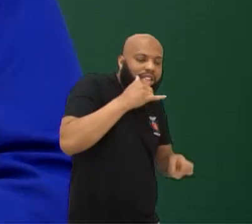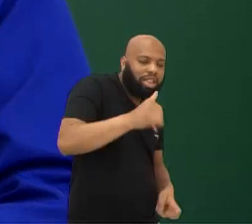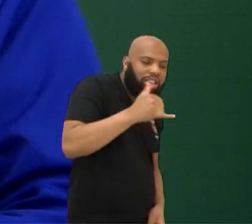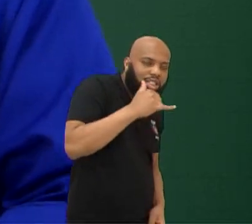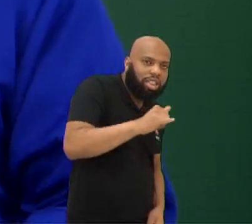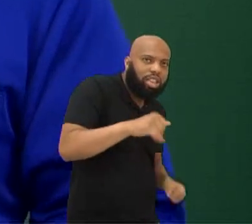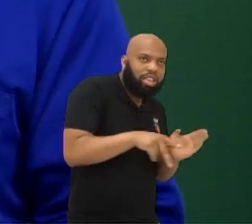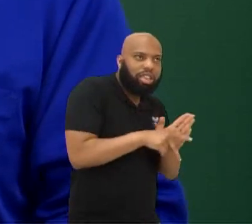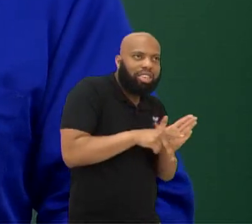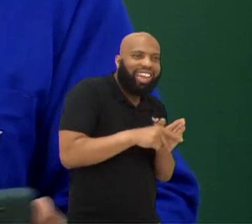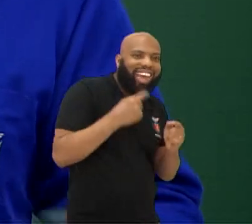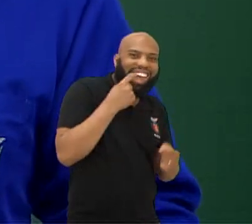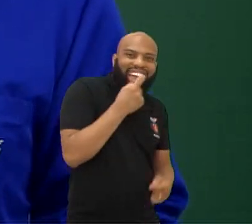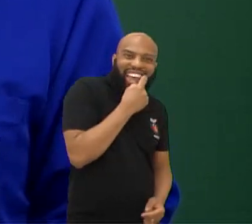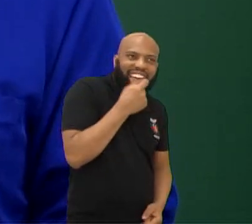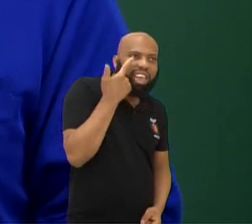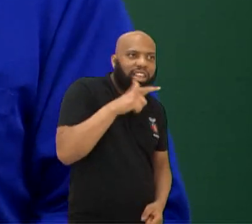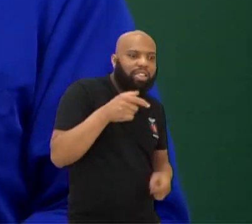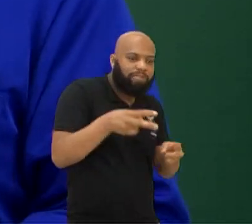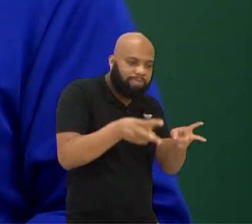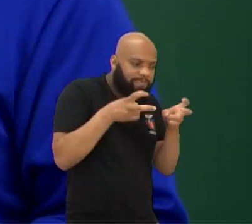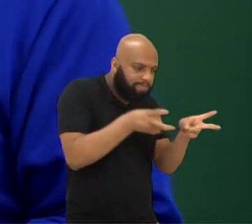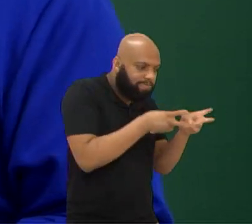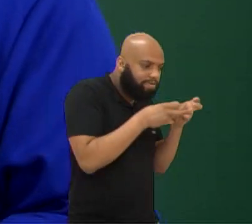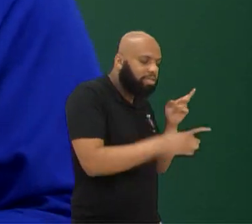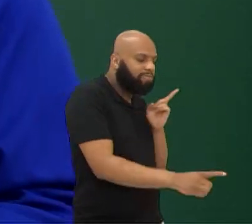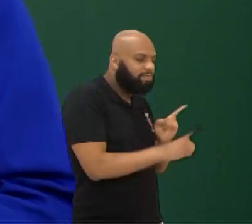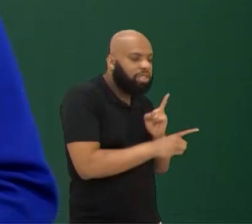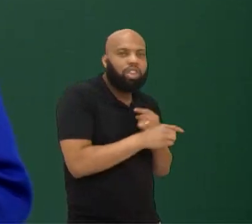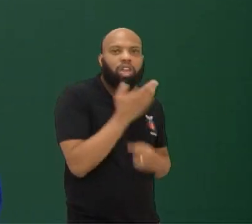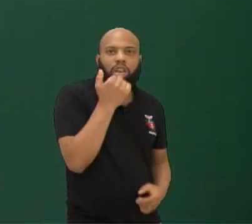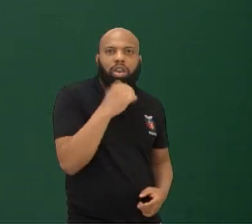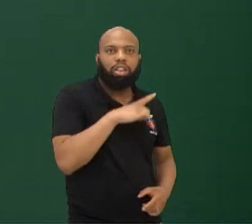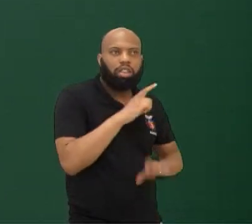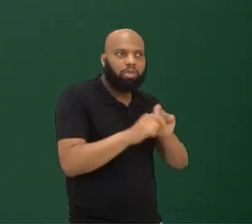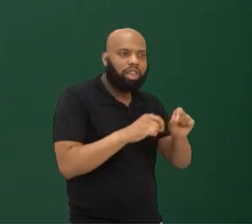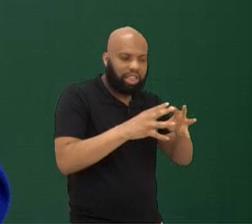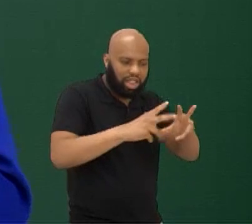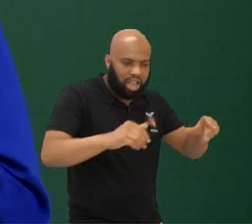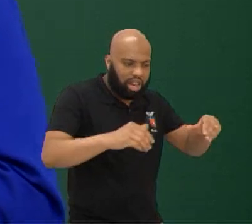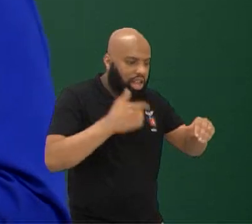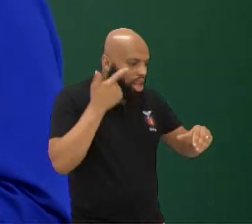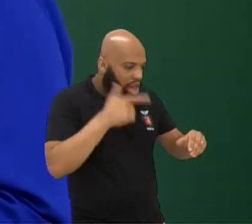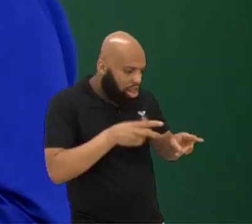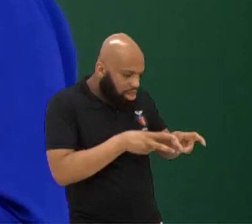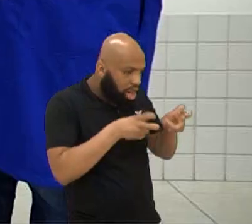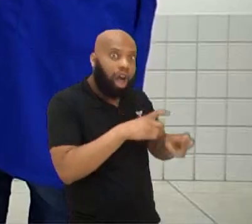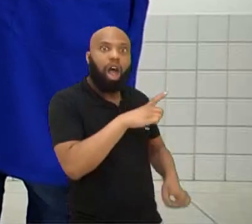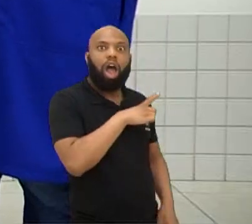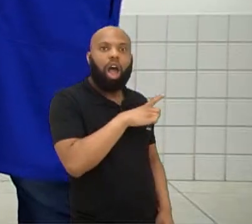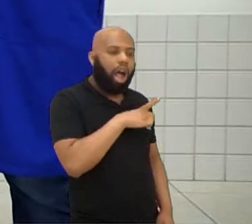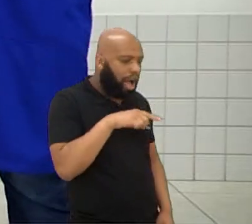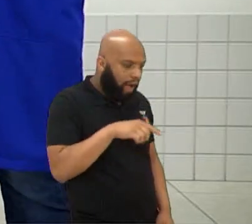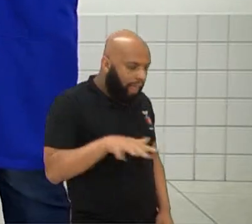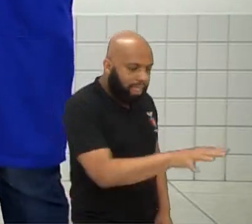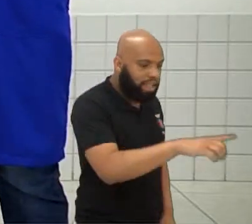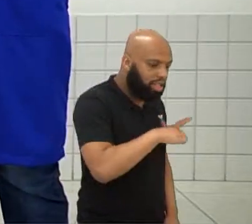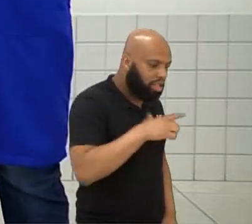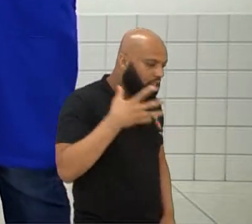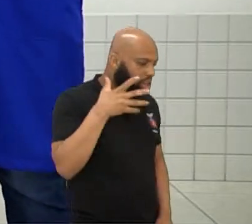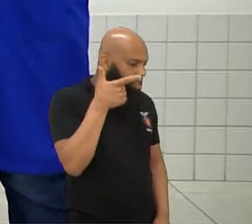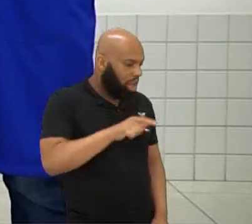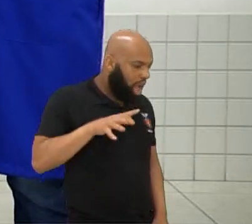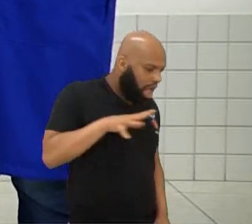presas. Então, ele consegue encontrar arraias embaixo de bolsões de areia, por exemplo. Então, nós já temos o resultado aqui, professor, do